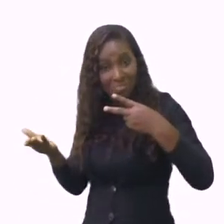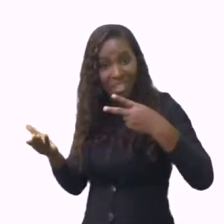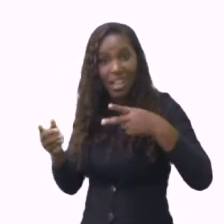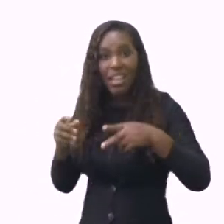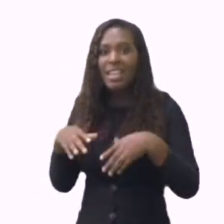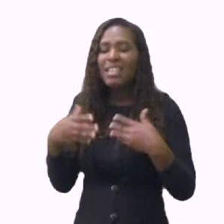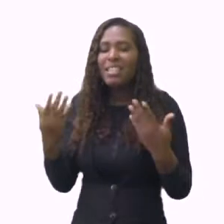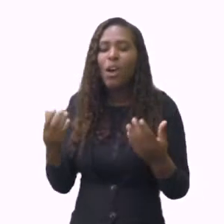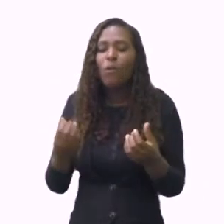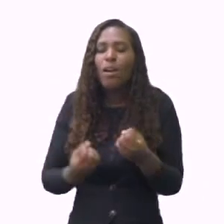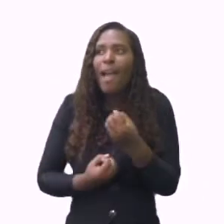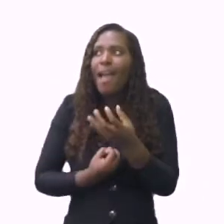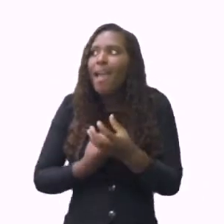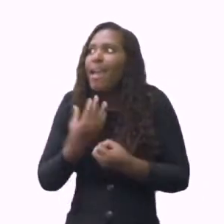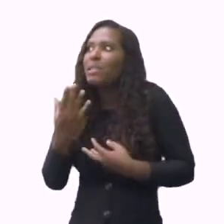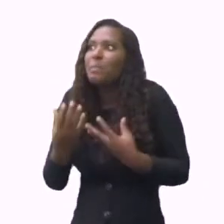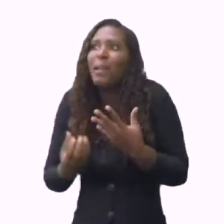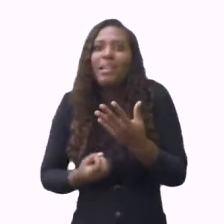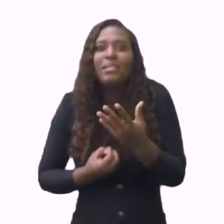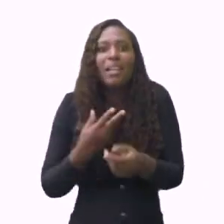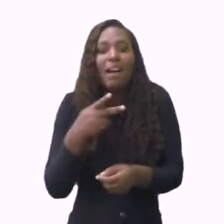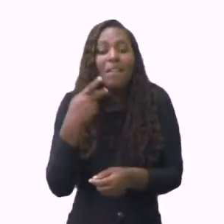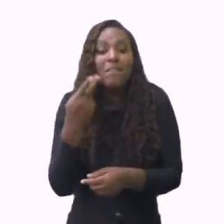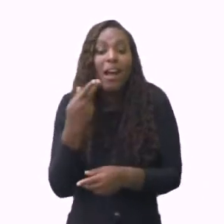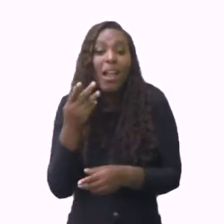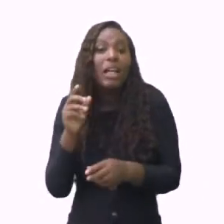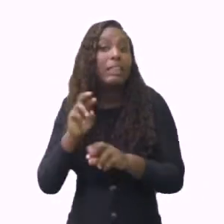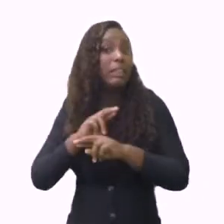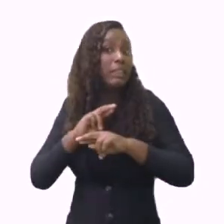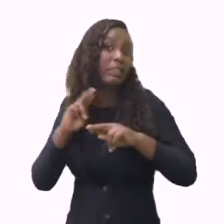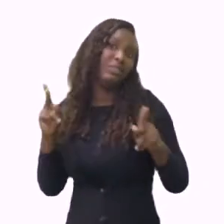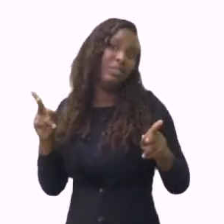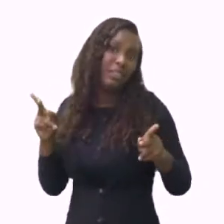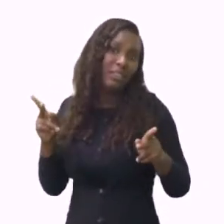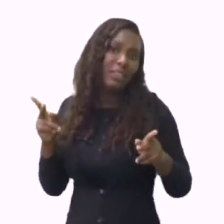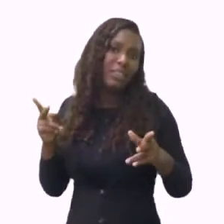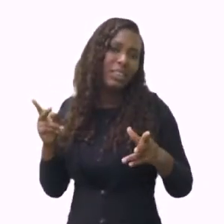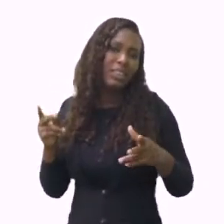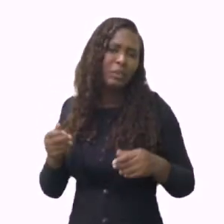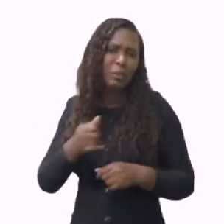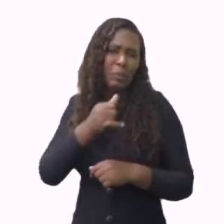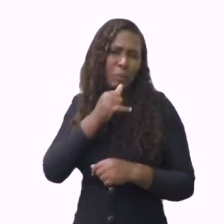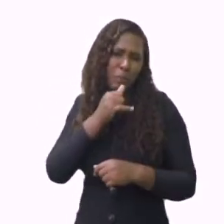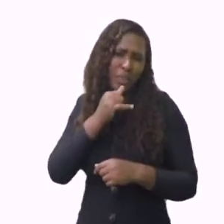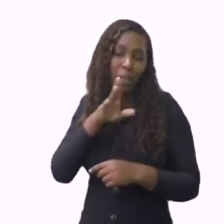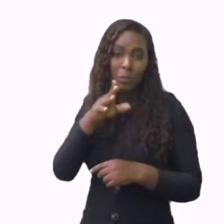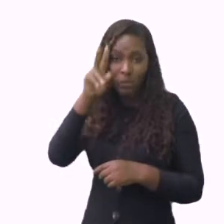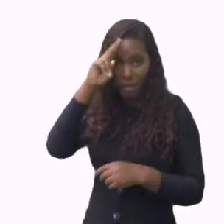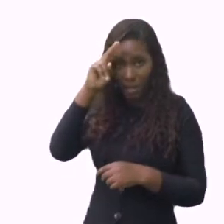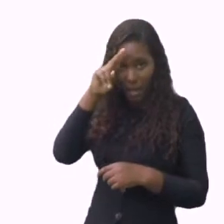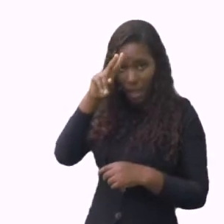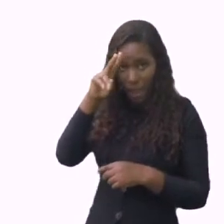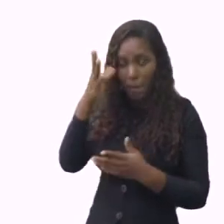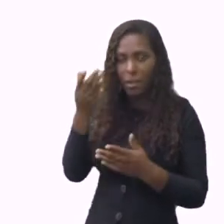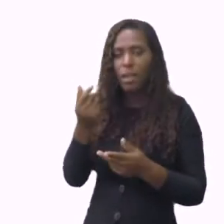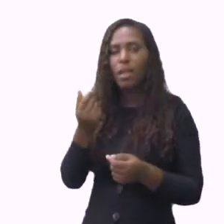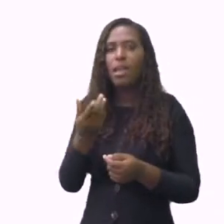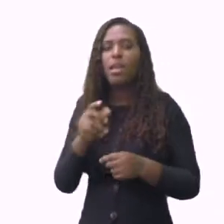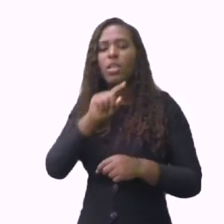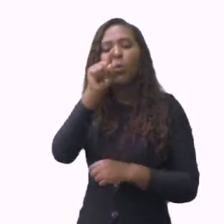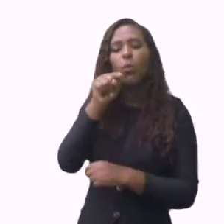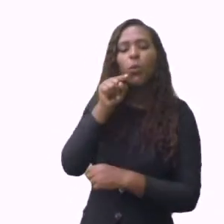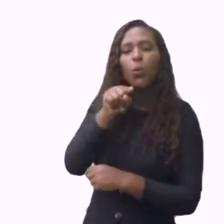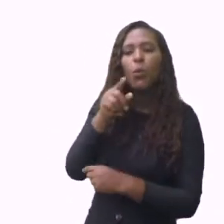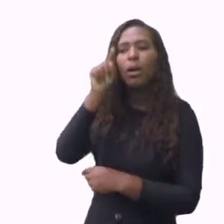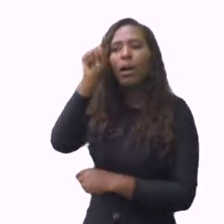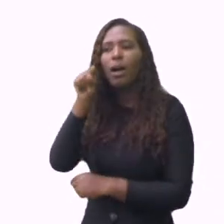expressar a minha fala de forma diferente. Lembra que os sinais de pontuação servem para dar essa entonação, esse